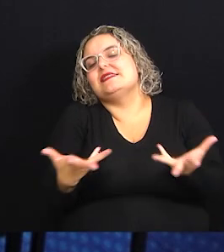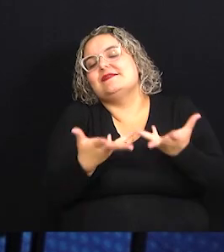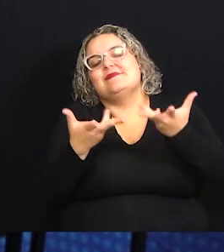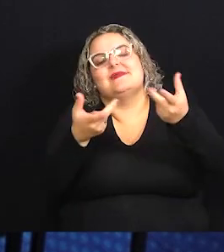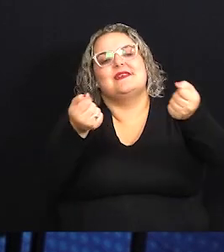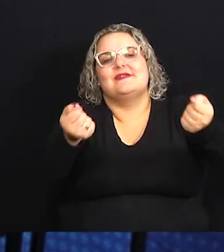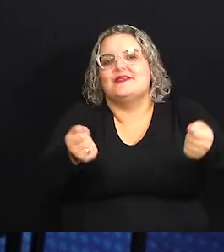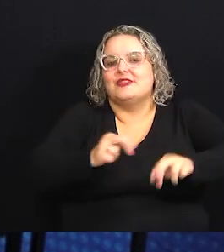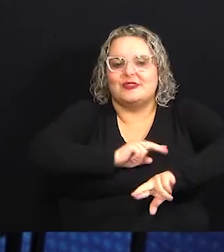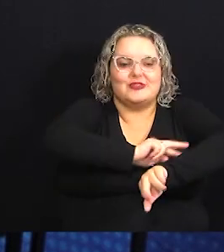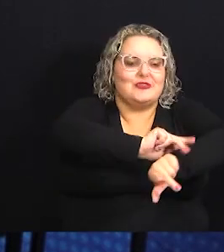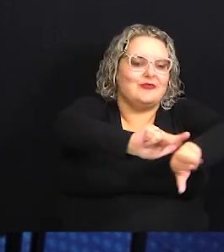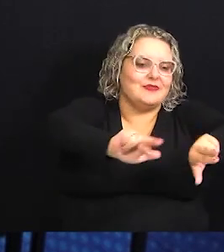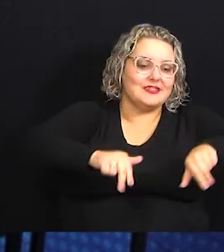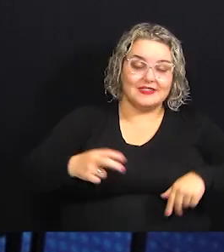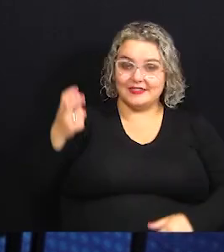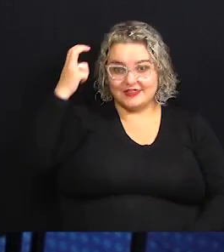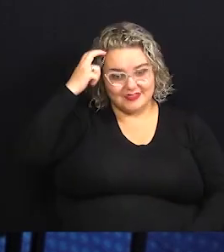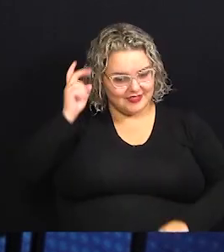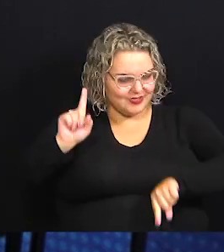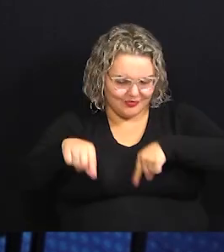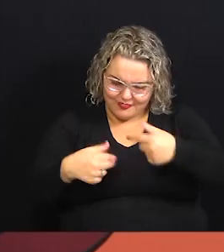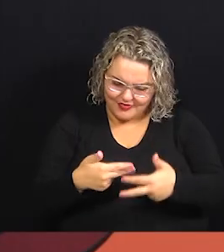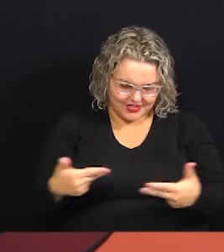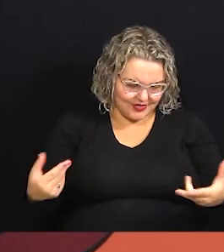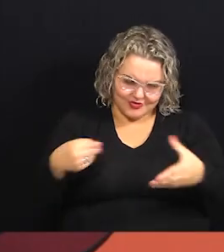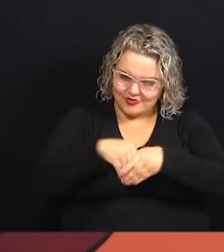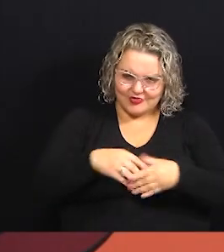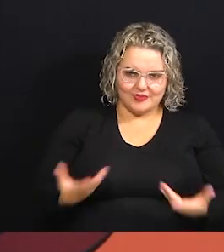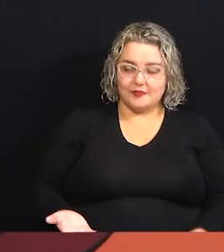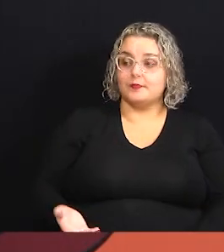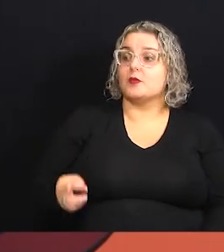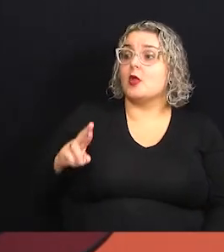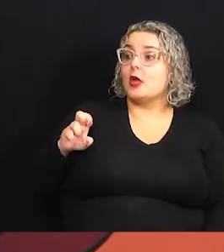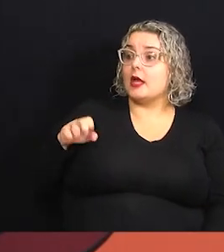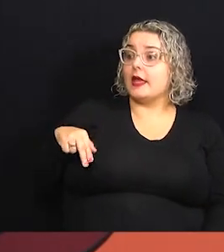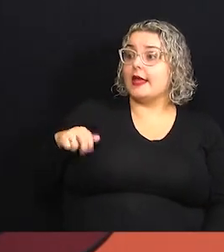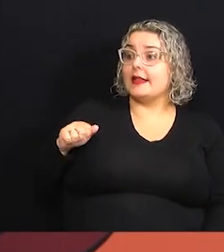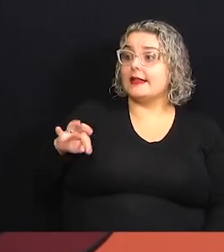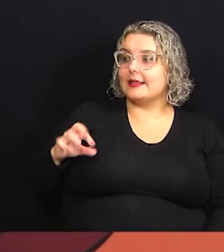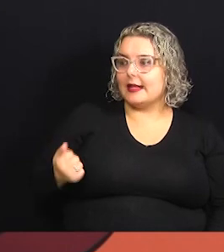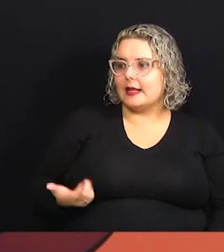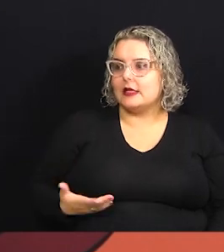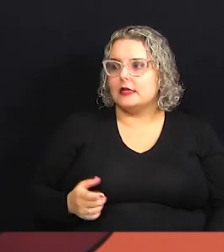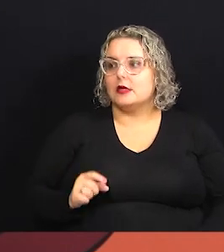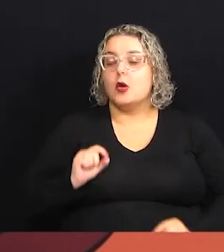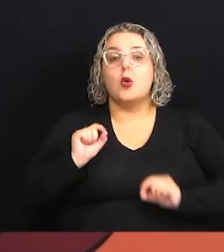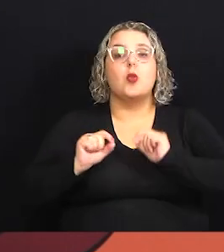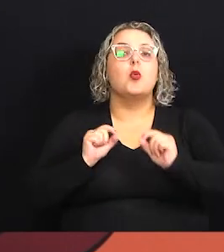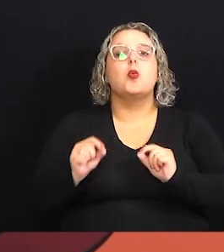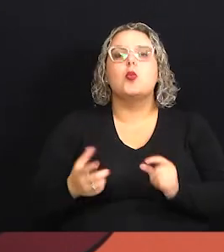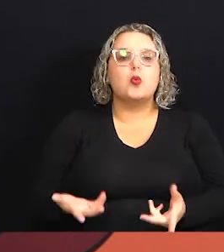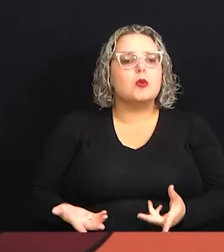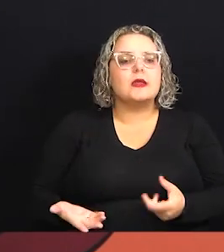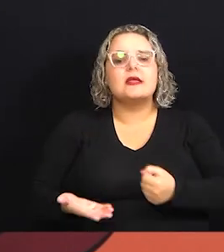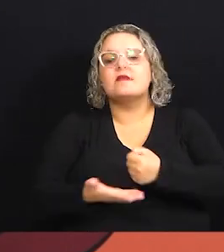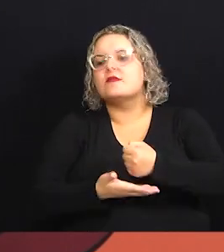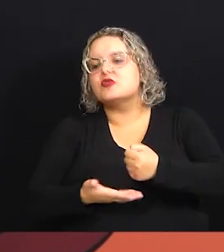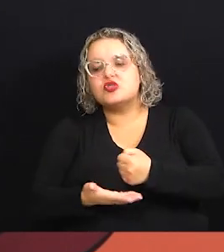culturalmente e várias outras coisas. Agora, Renata, o que serviu ou quem serviu de